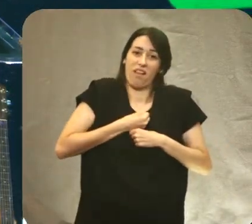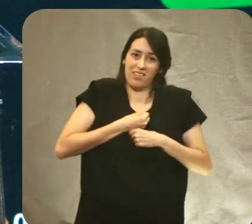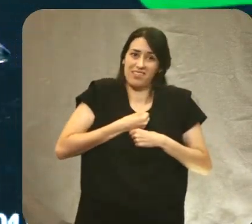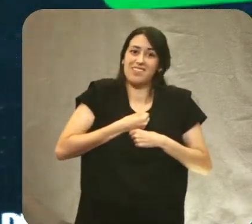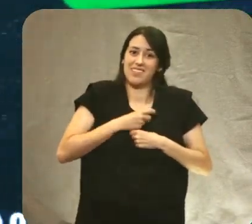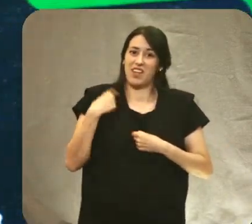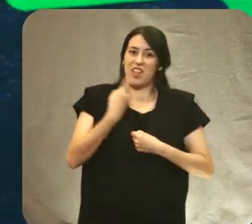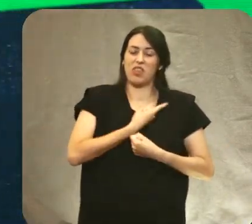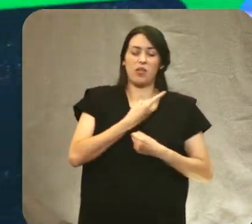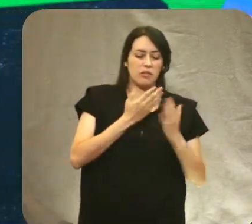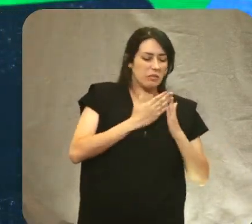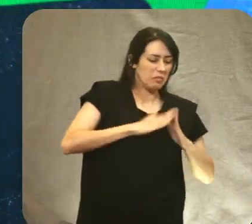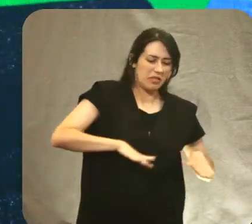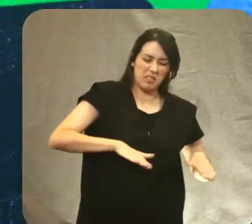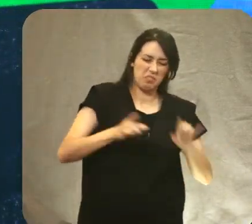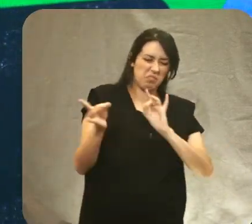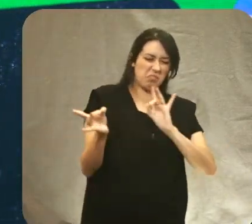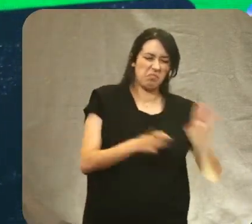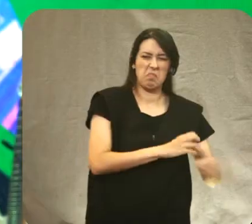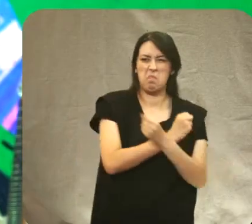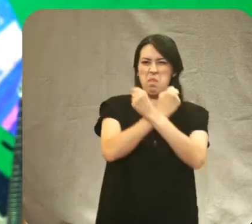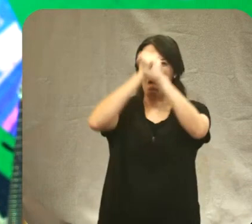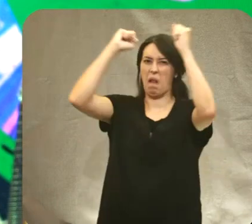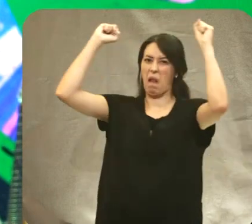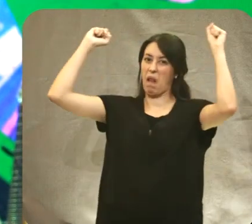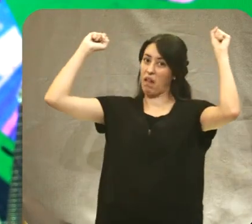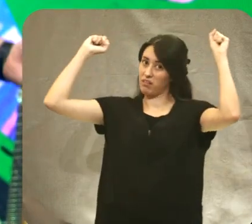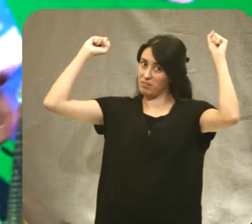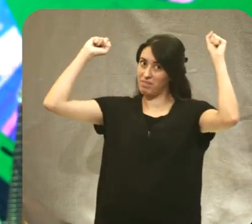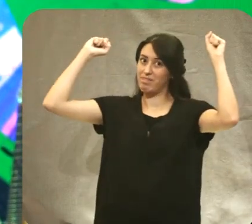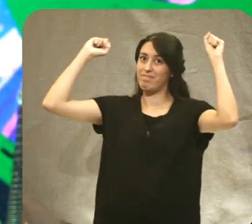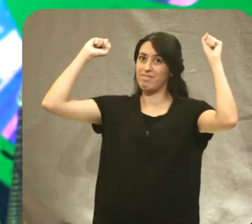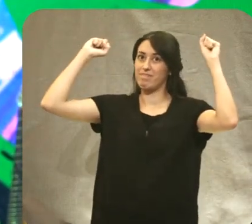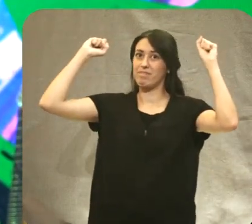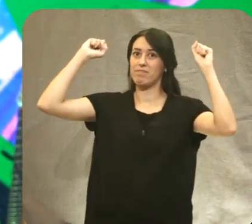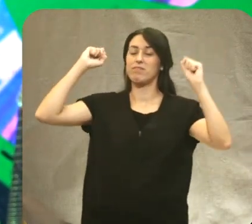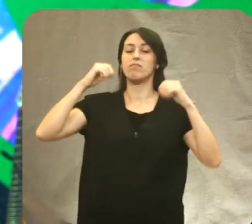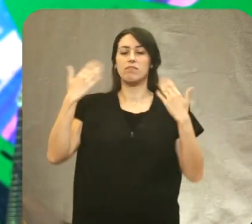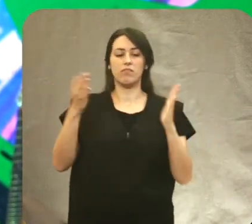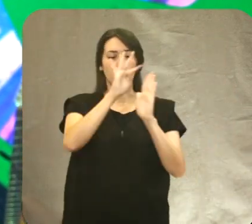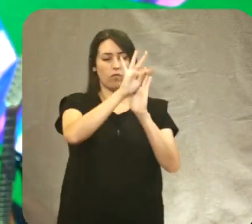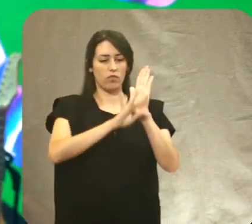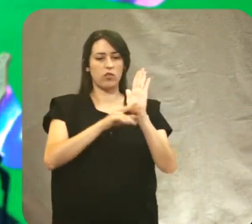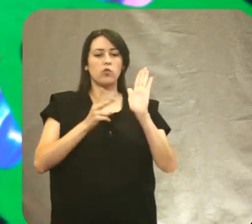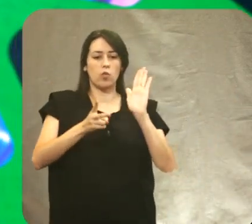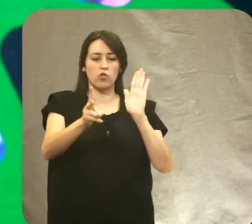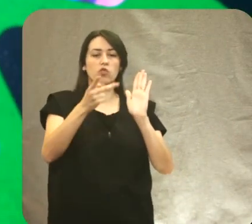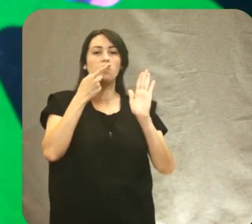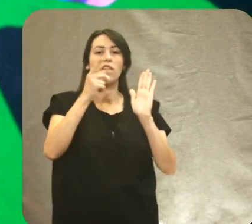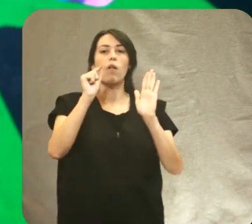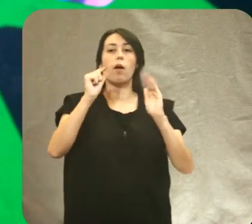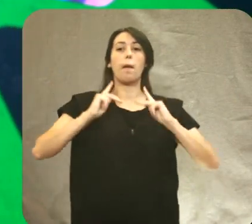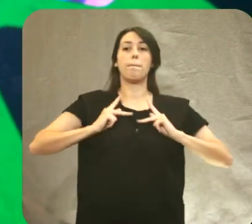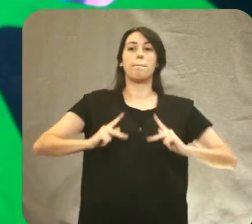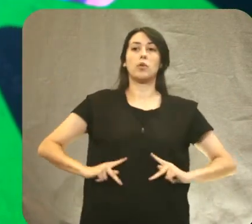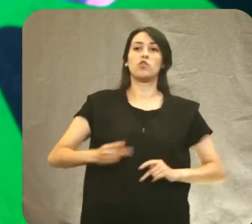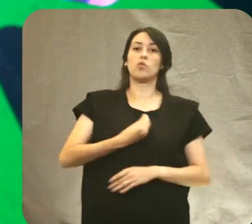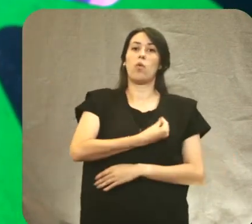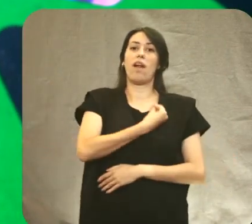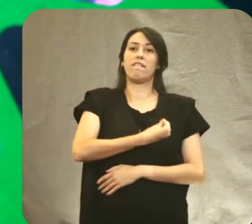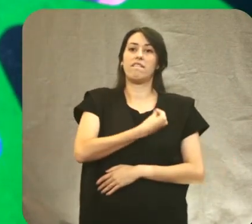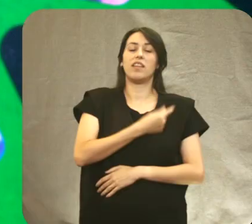das nossas mãos. Sabe, ele continua falando dessa postura de vida. E ele